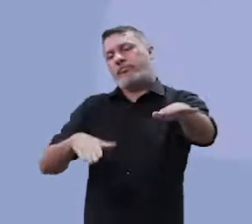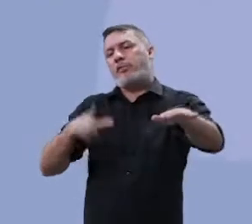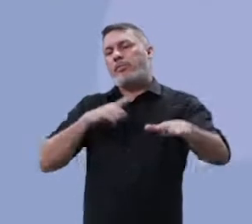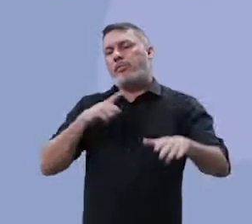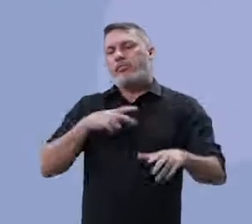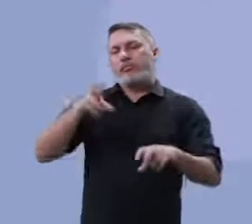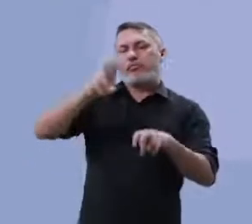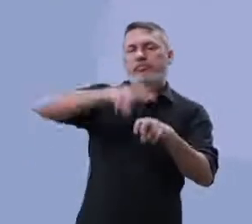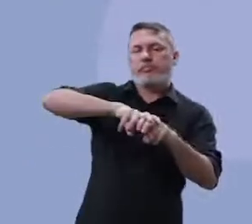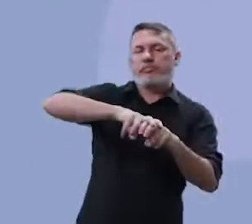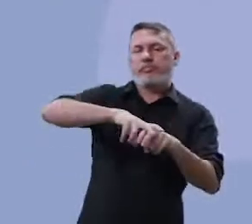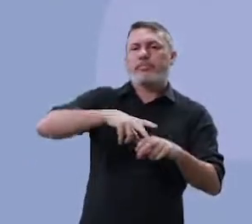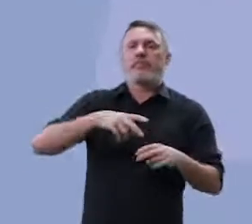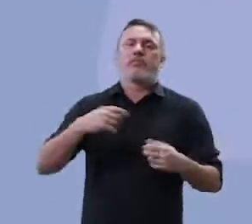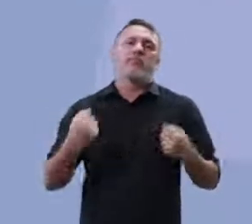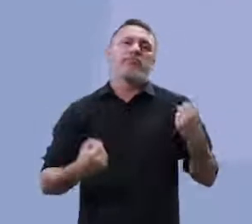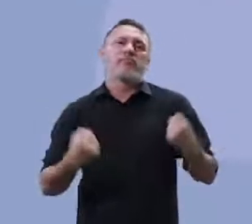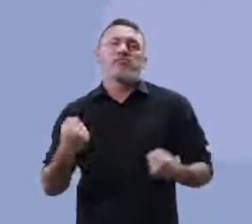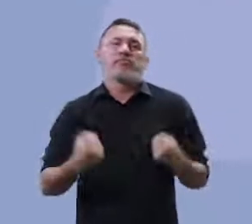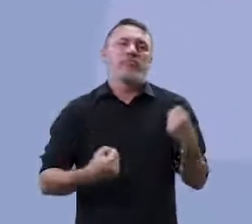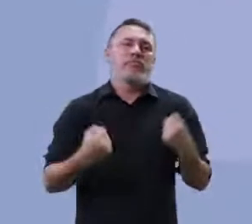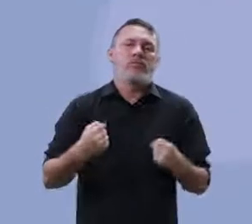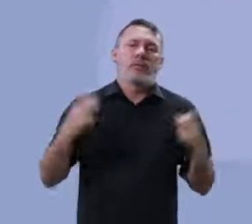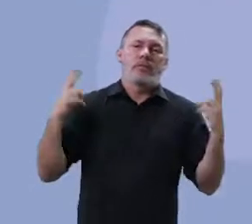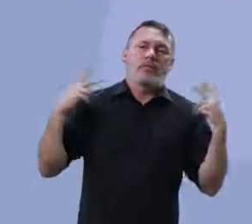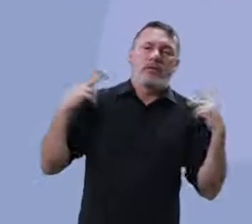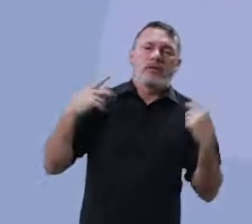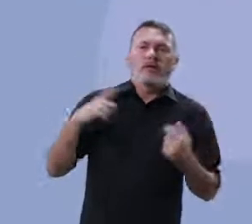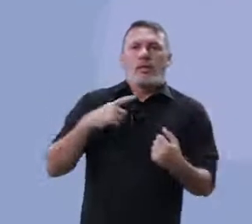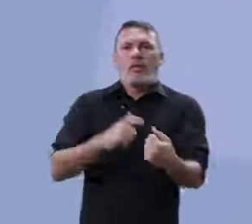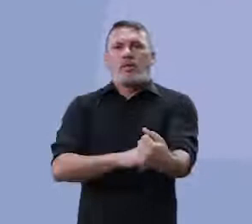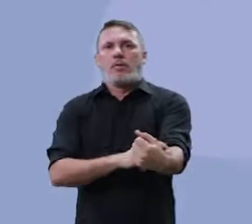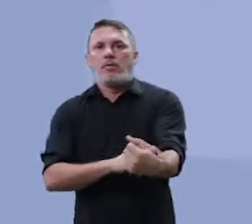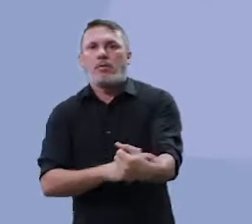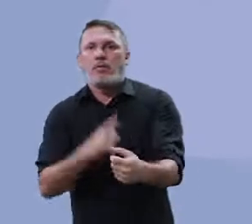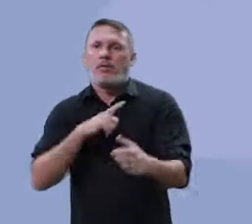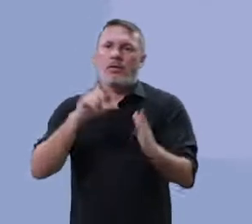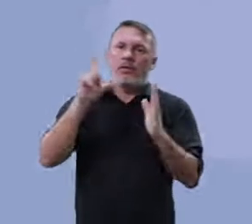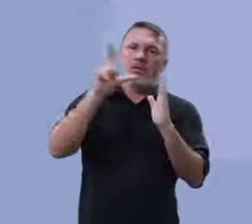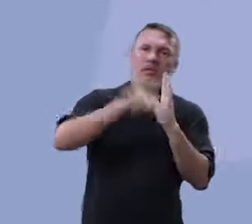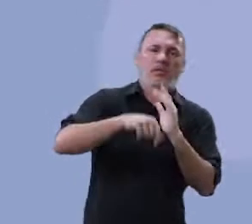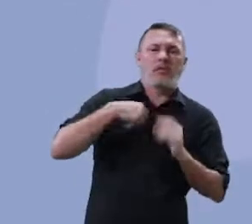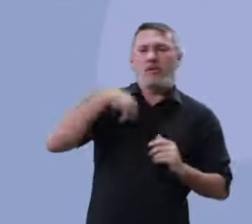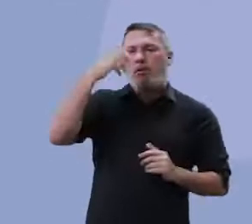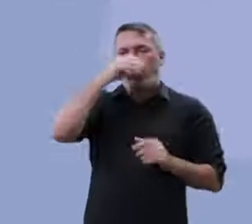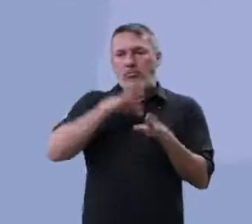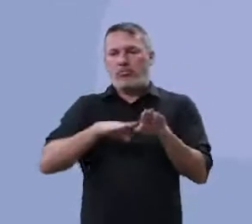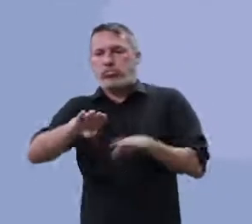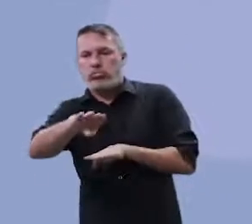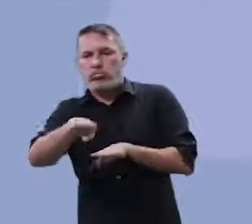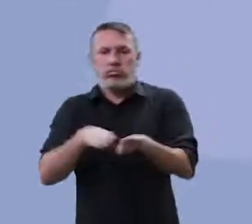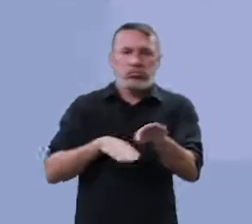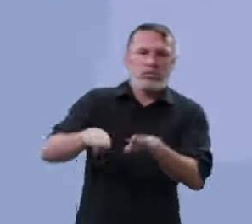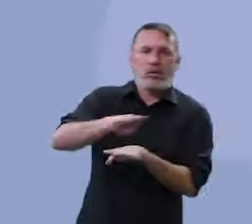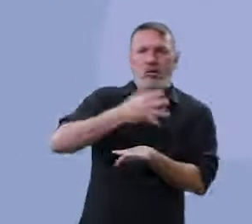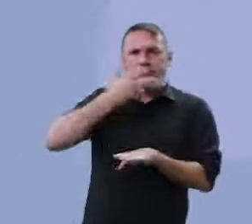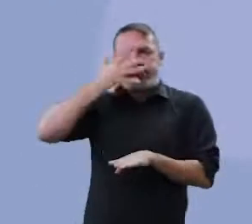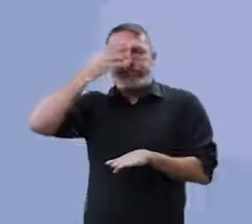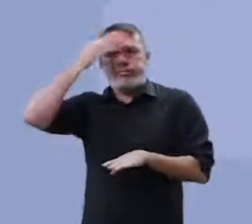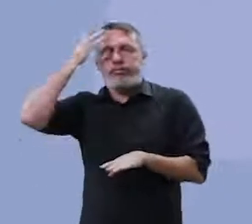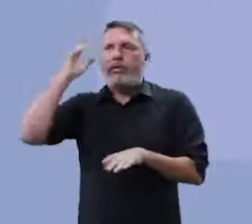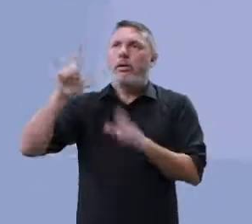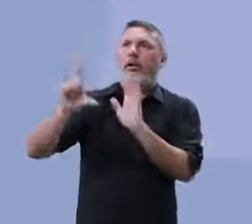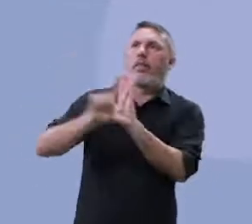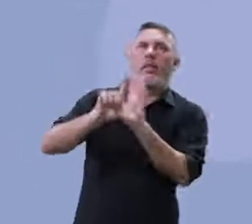a ficar desesperado. O motorista começa a perder o controle. E aí ali começa, quer em alta velocidade, quer passar em lugares indevidos. As leis que